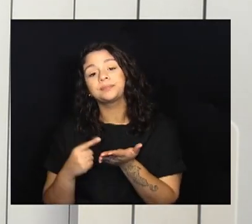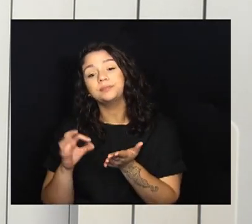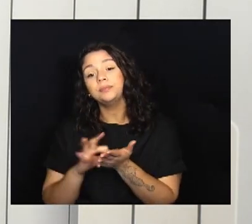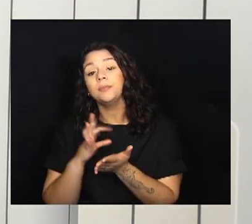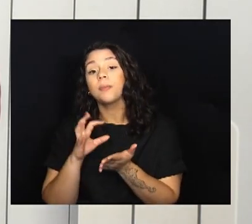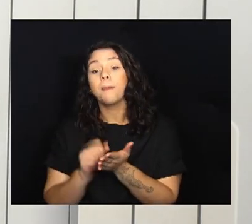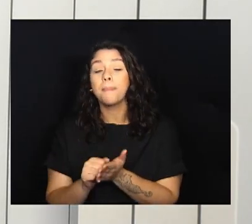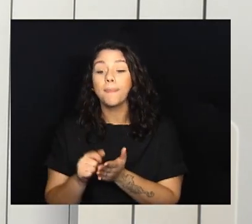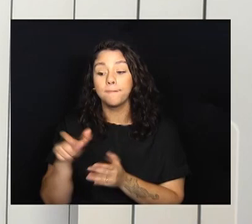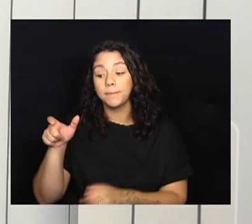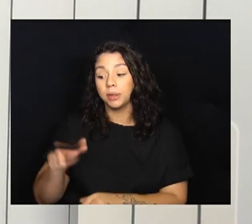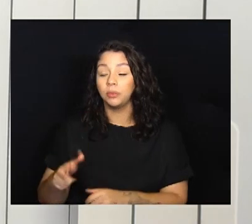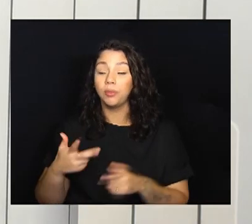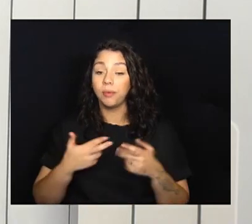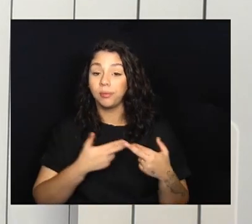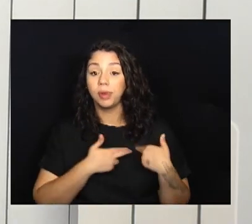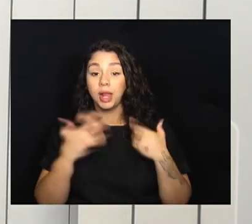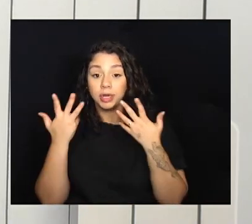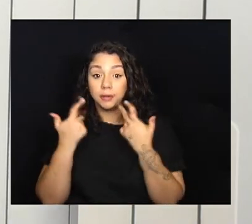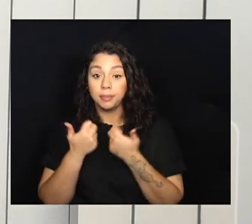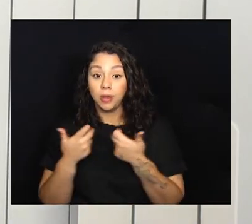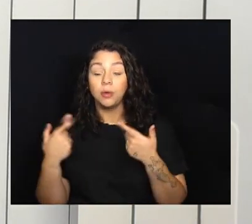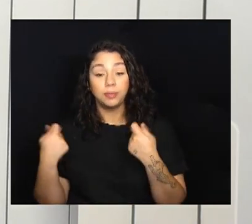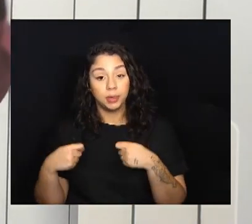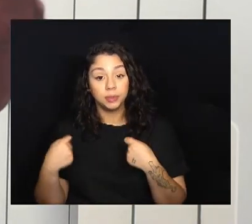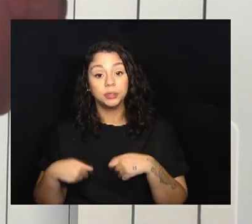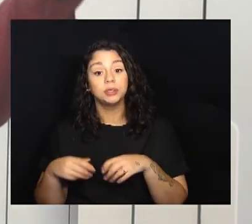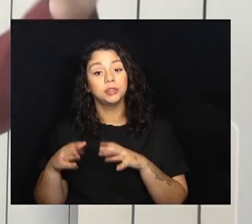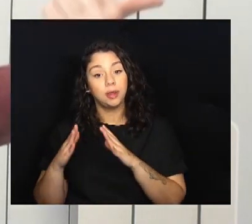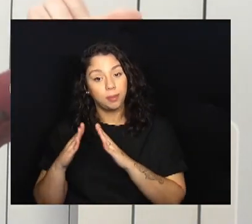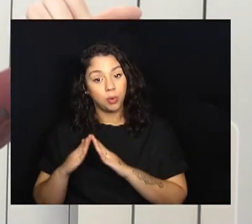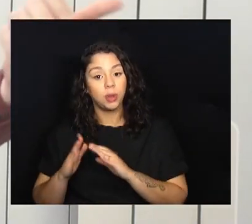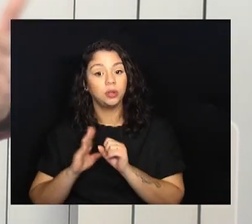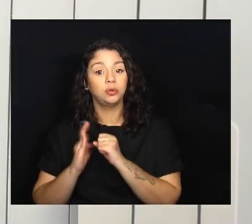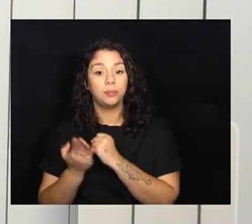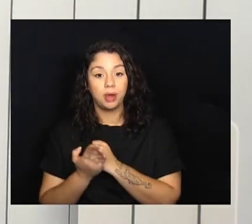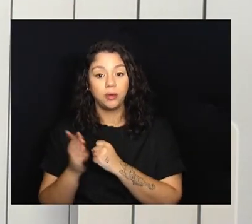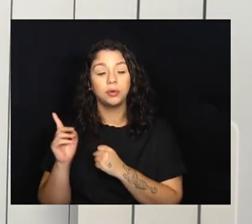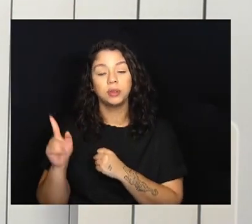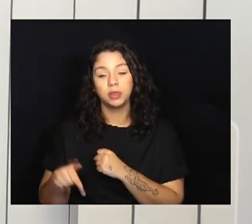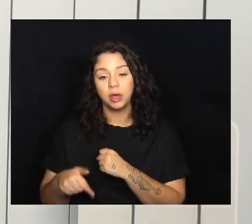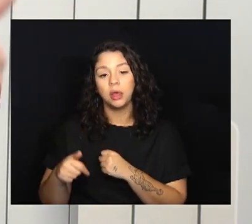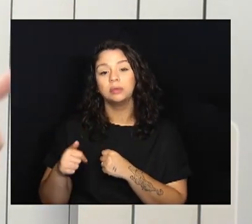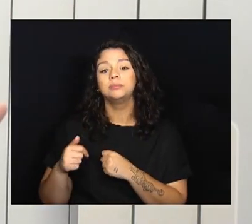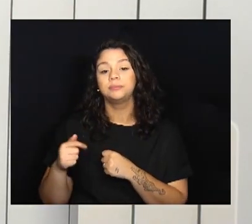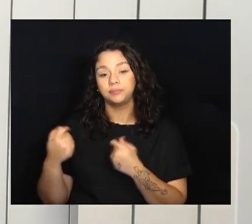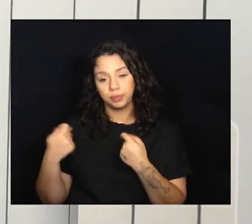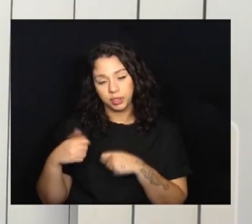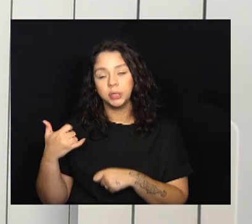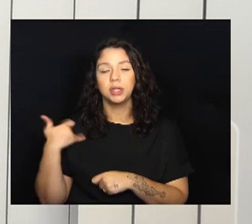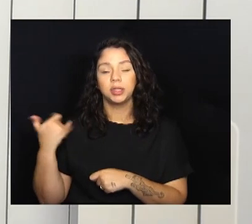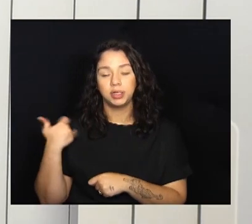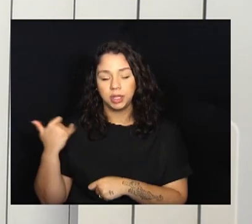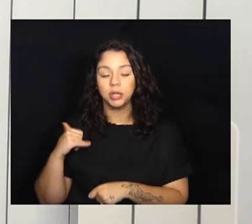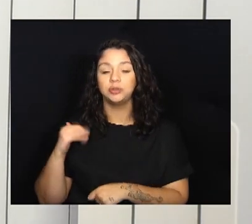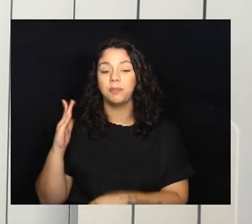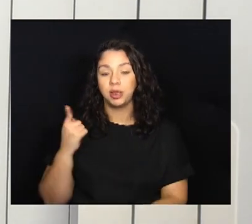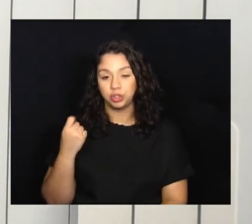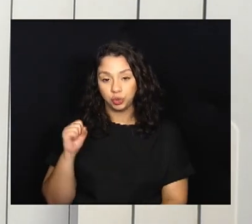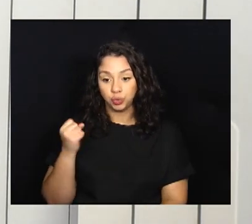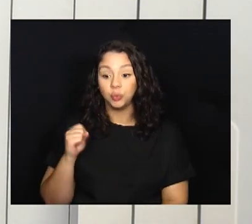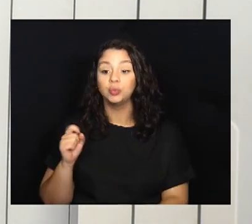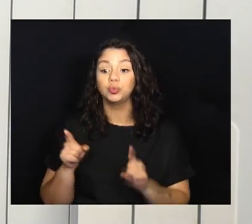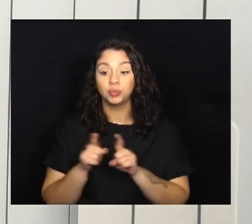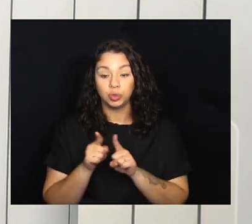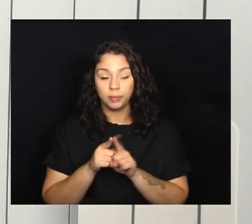responsável pelo animal deve morar em um dos bairros contemplados, que eu falei há pouco, tem que ser maior de 18 anos, tem que